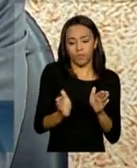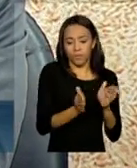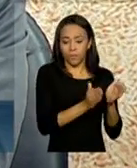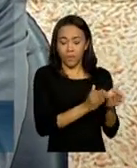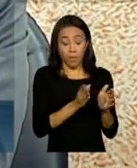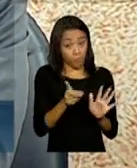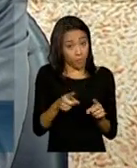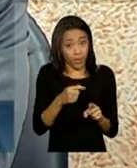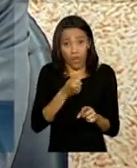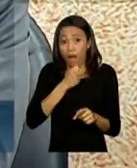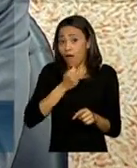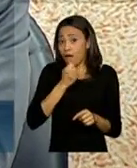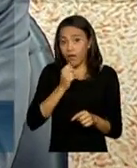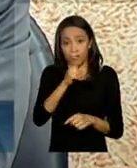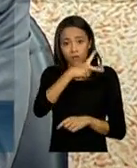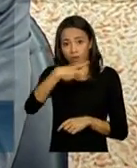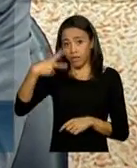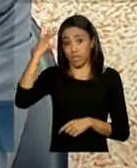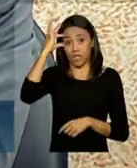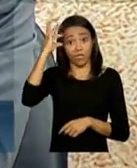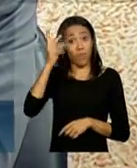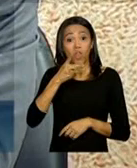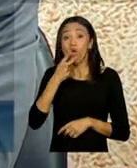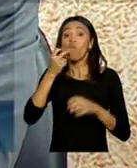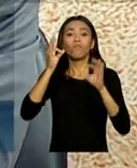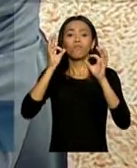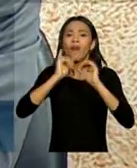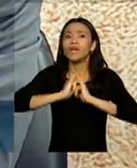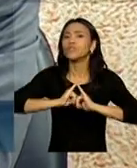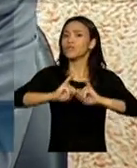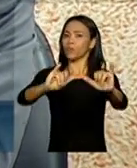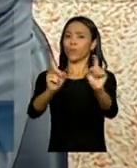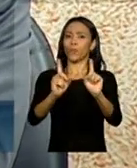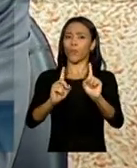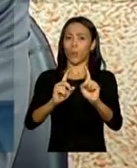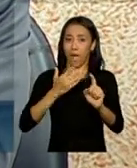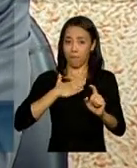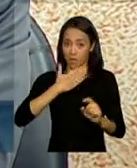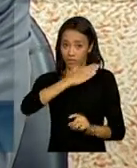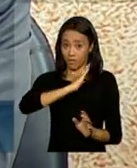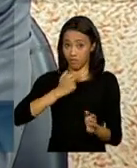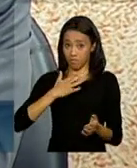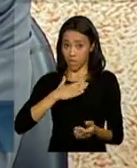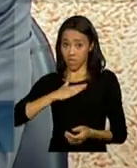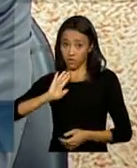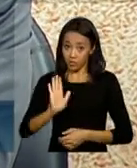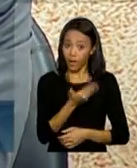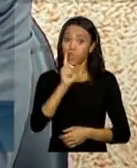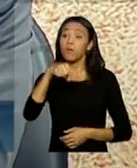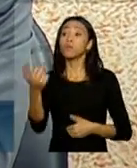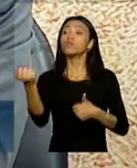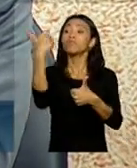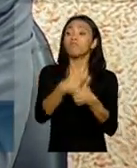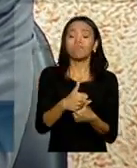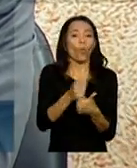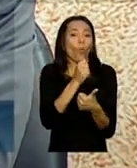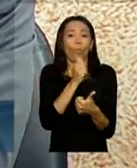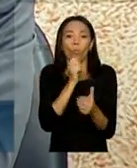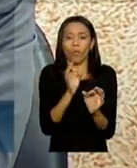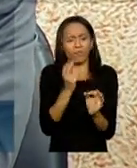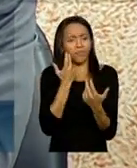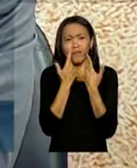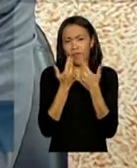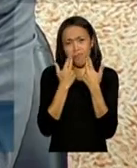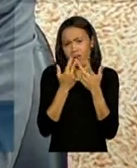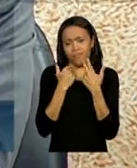formalizou oficialmente a indicação na medida que formalizar certamente será montado formalmente né a transição normal